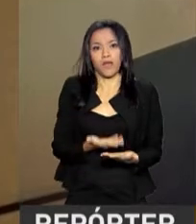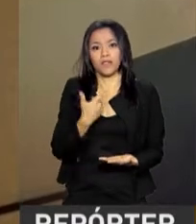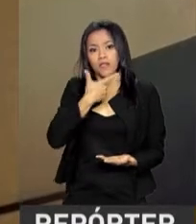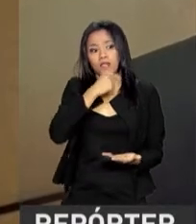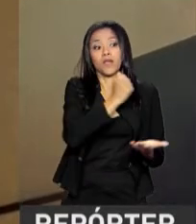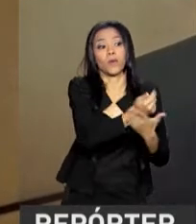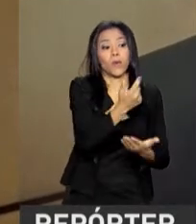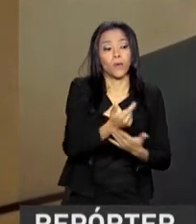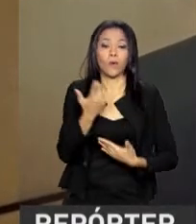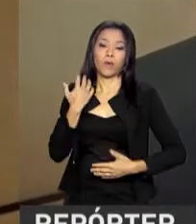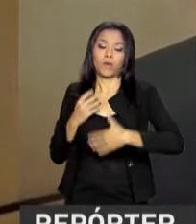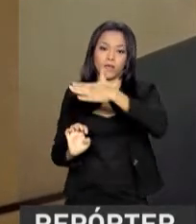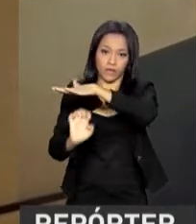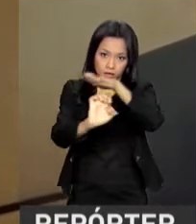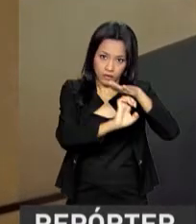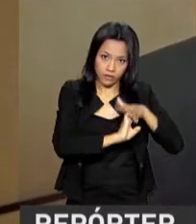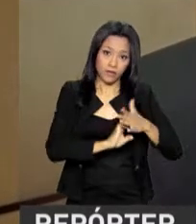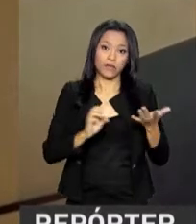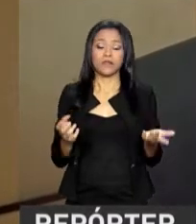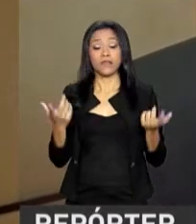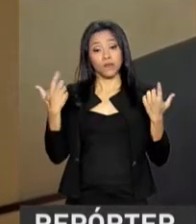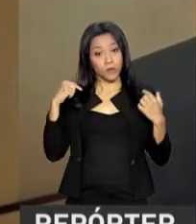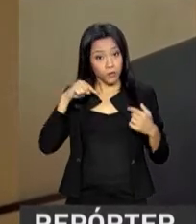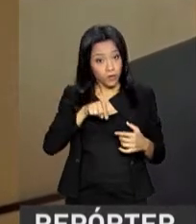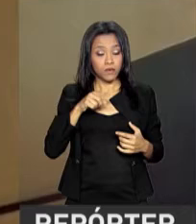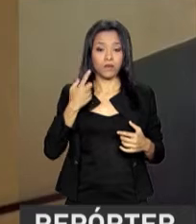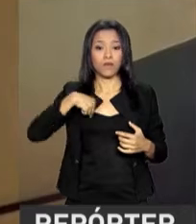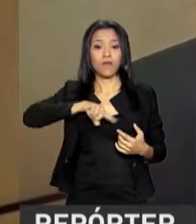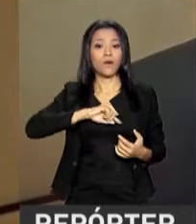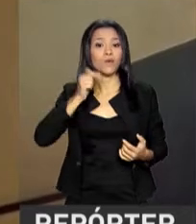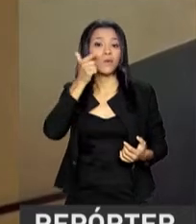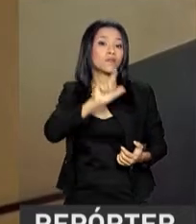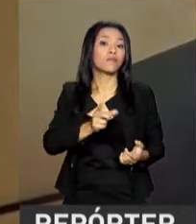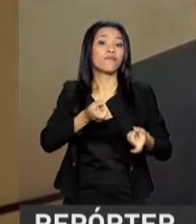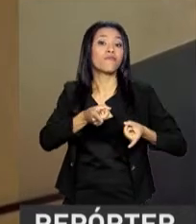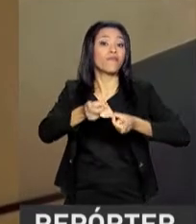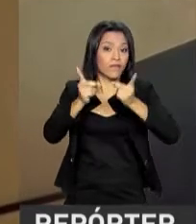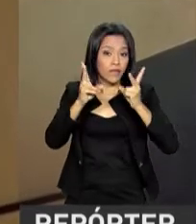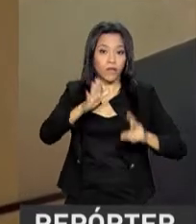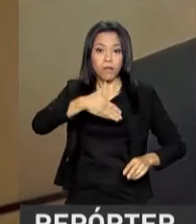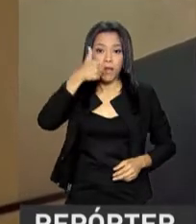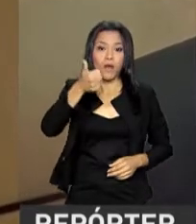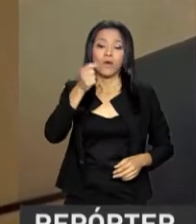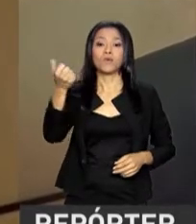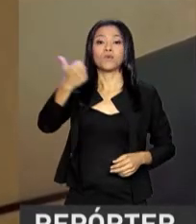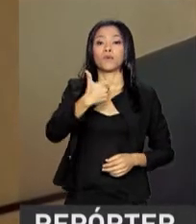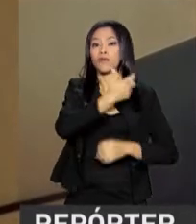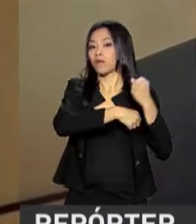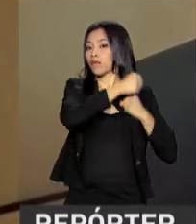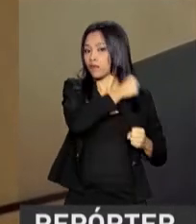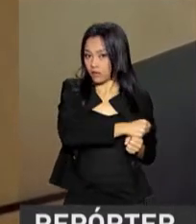também está mais elevado com isso nós estamos vendendo melhor do que no ano passado